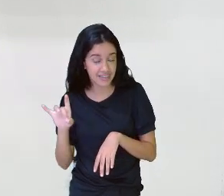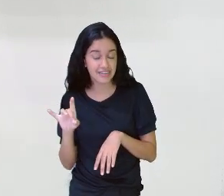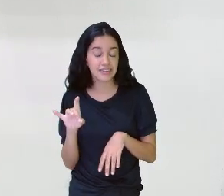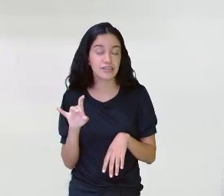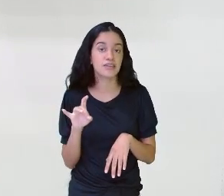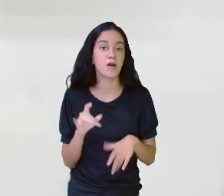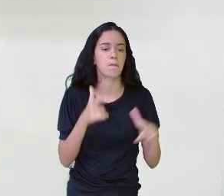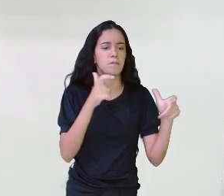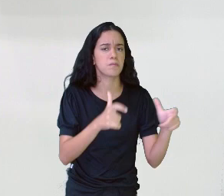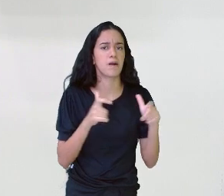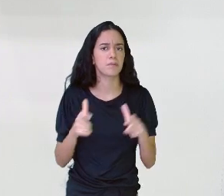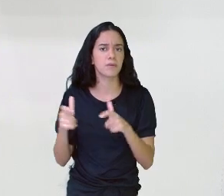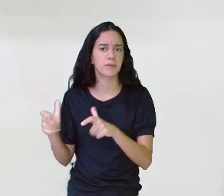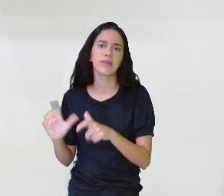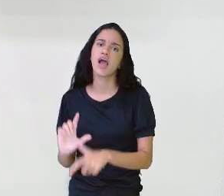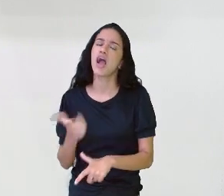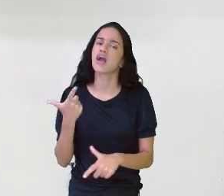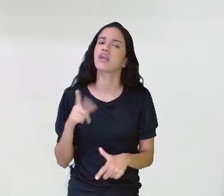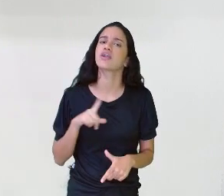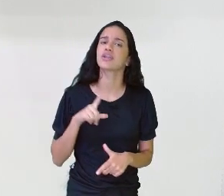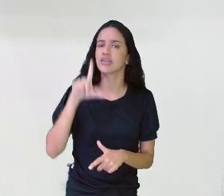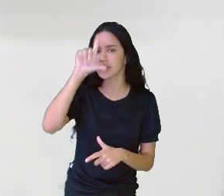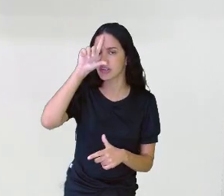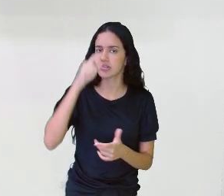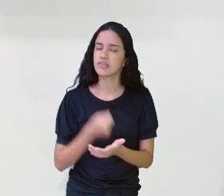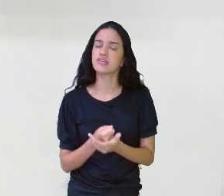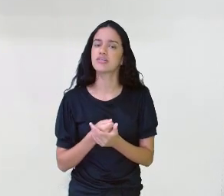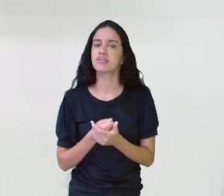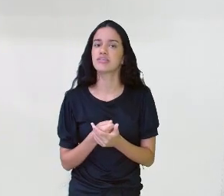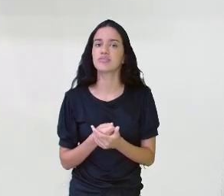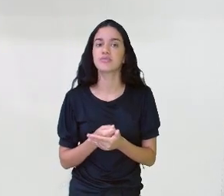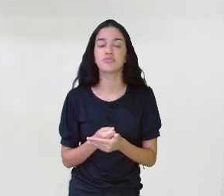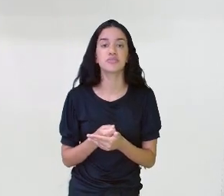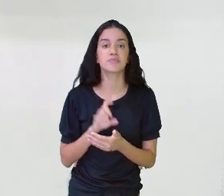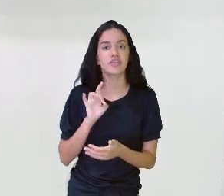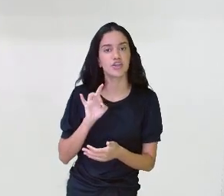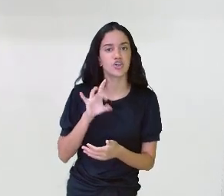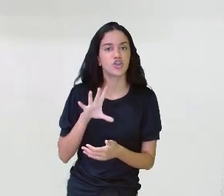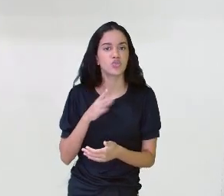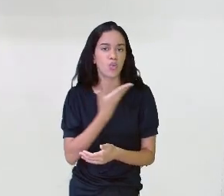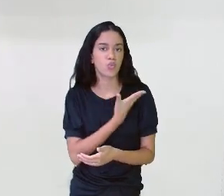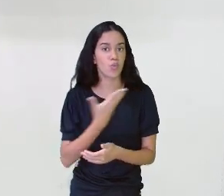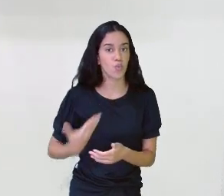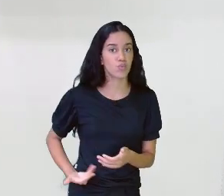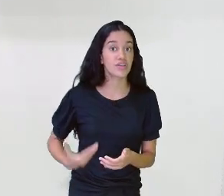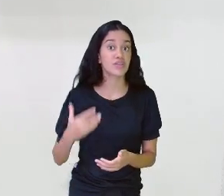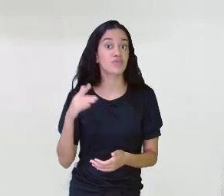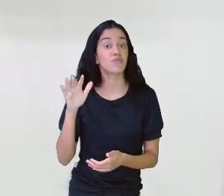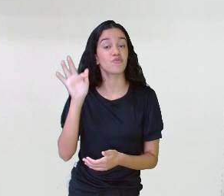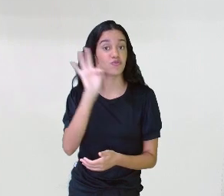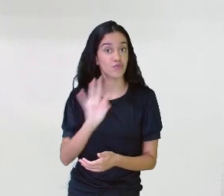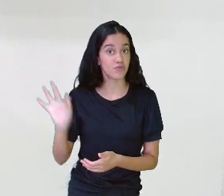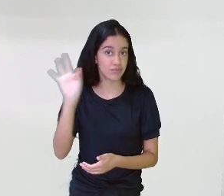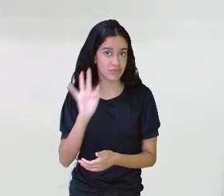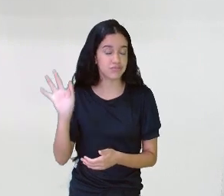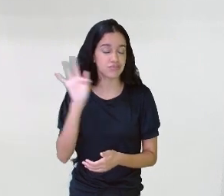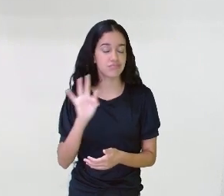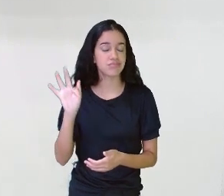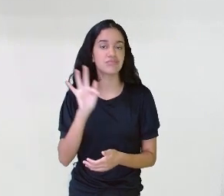território. Claro, existem decisões que só podem partir do governo federal, que no nosso caso